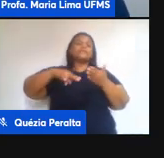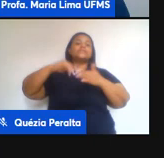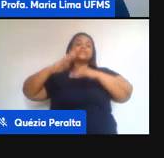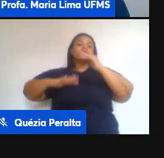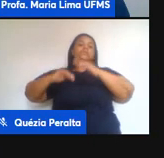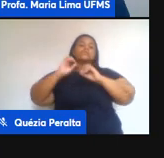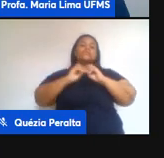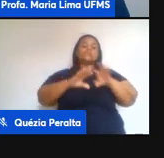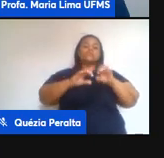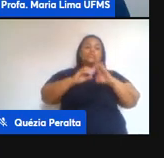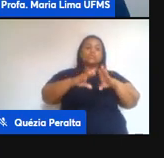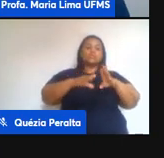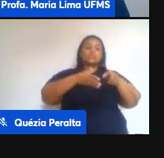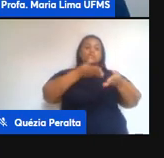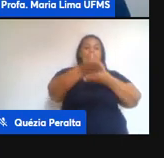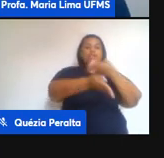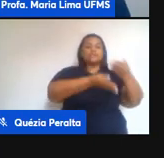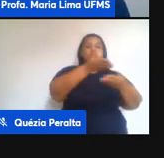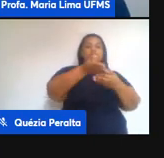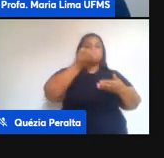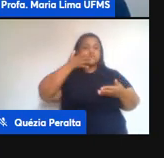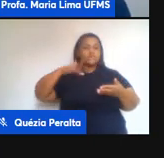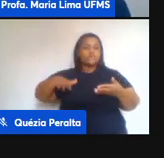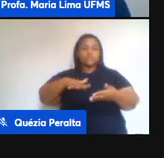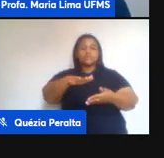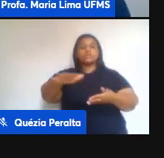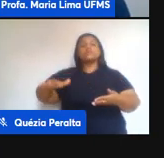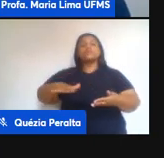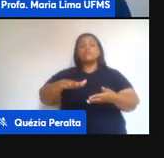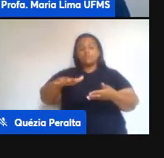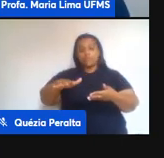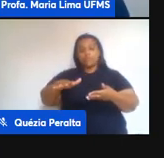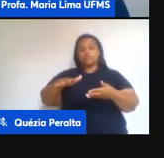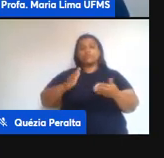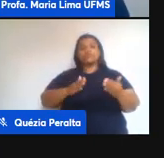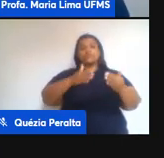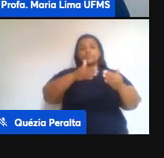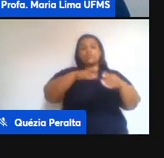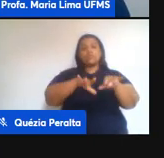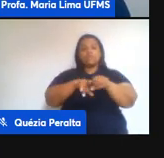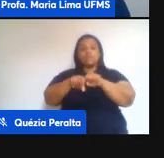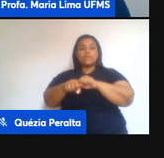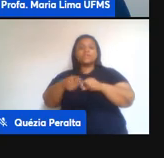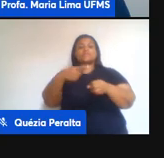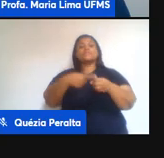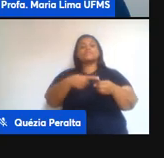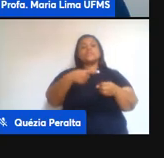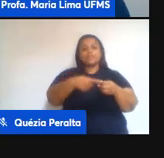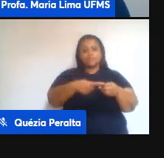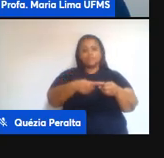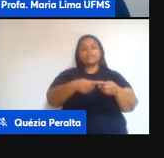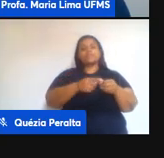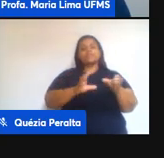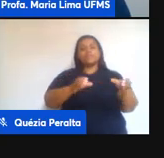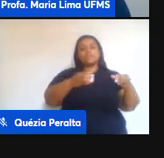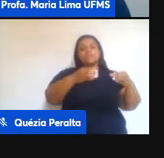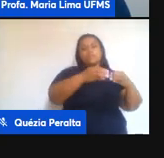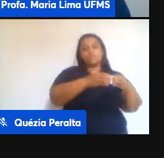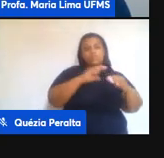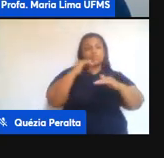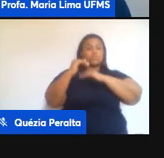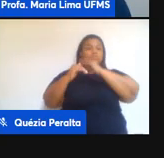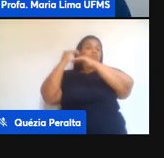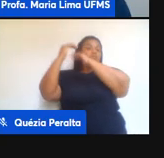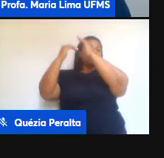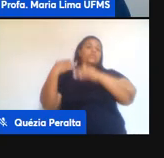dessas crianças em um ambiente que considera a formação para a cidadania como um elemento central.